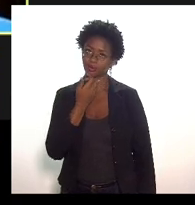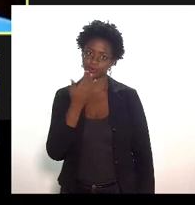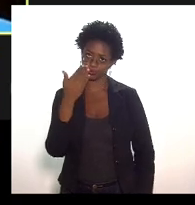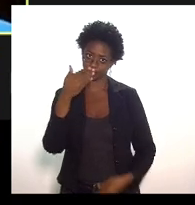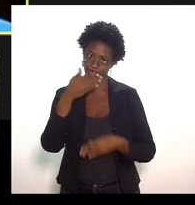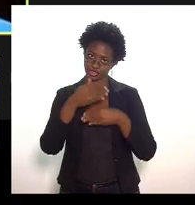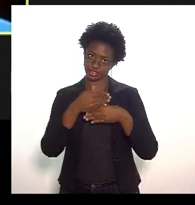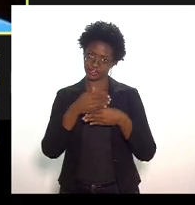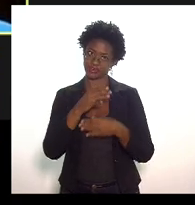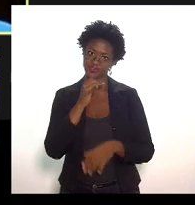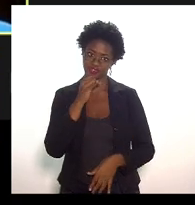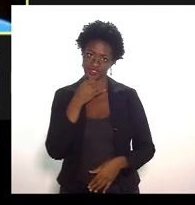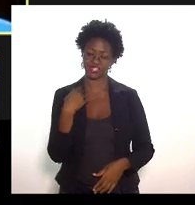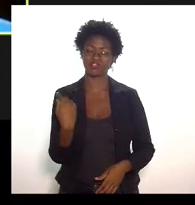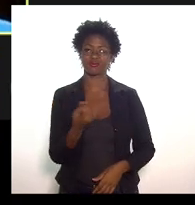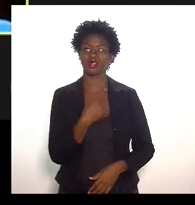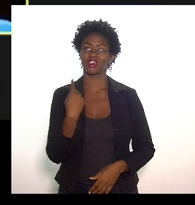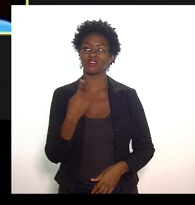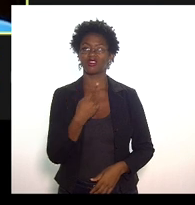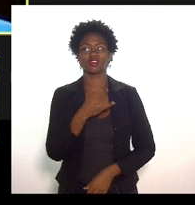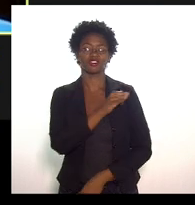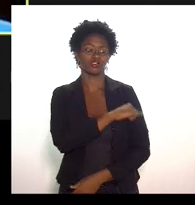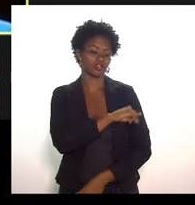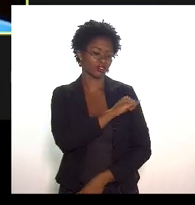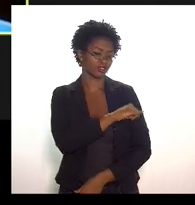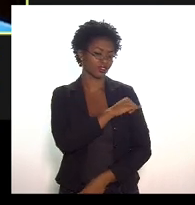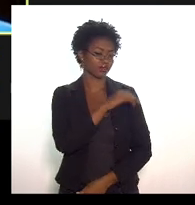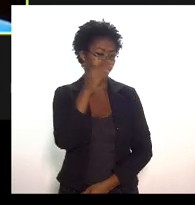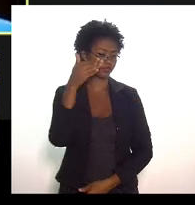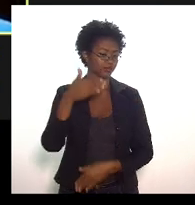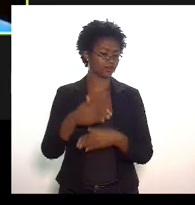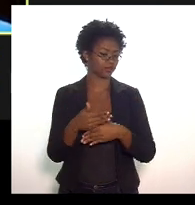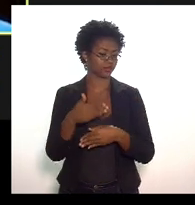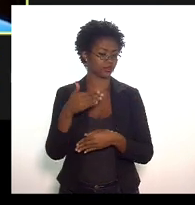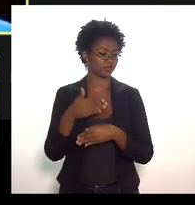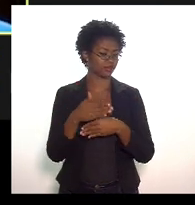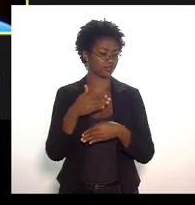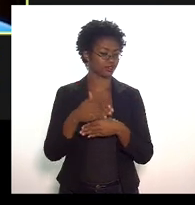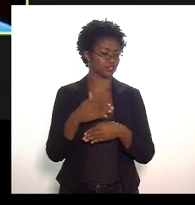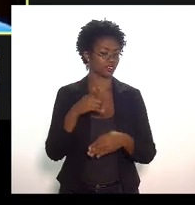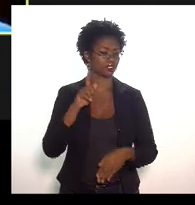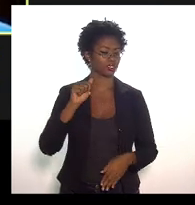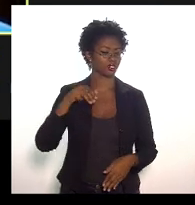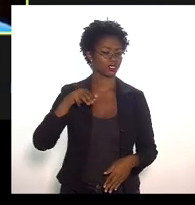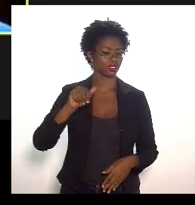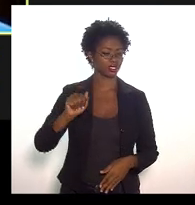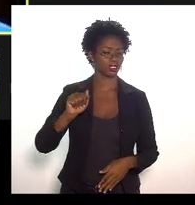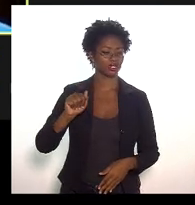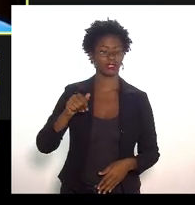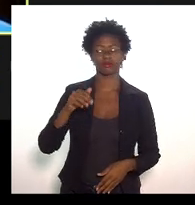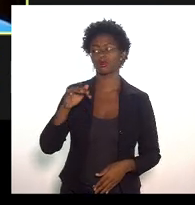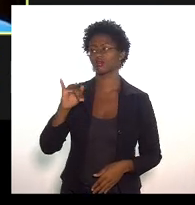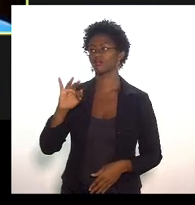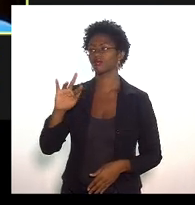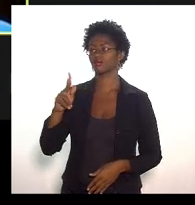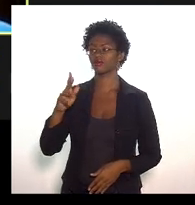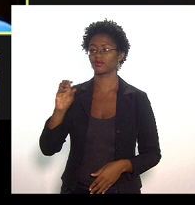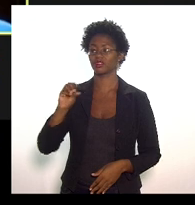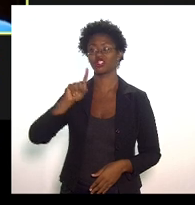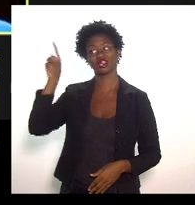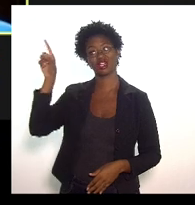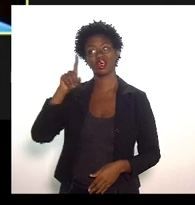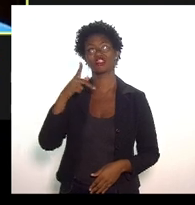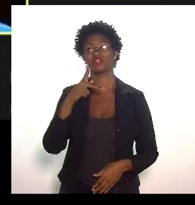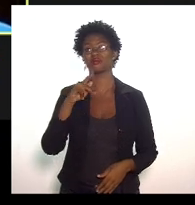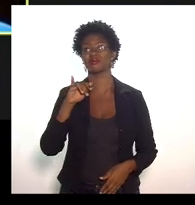uma tristeza para nós no Rio de Janeiro, o fechamento do campus da Universidade Gama Filho, ali no bairro da Piedade, que Vossa Excelência